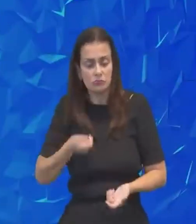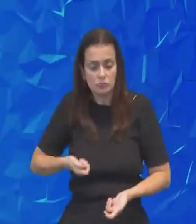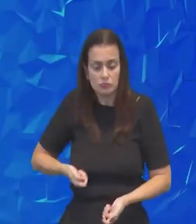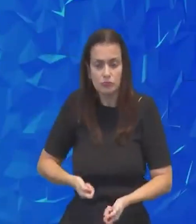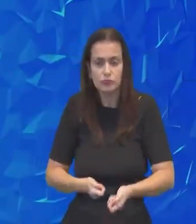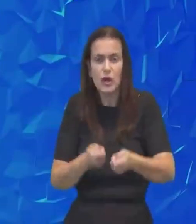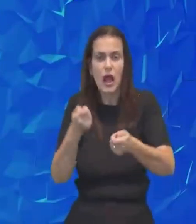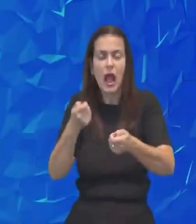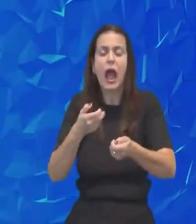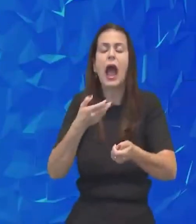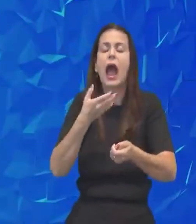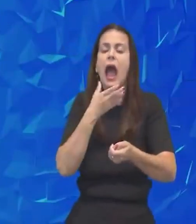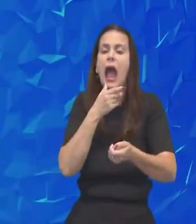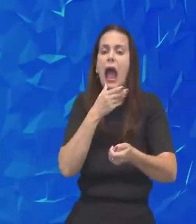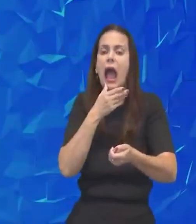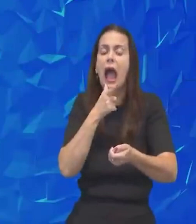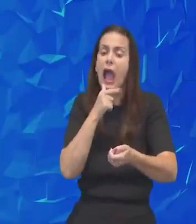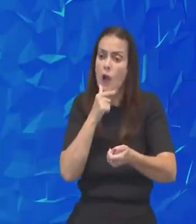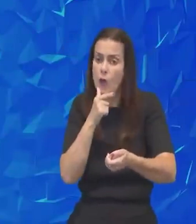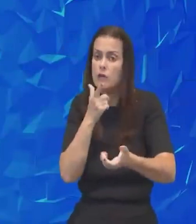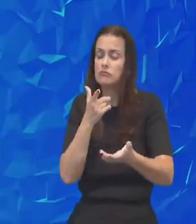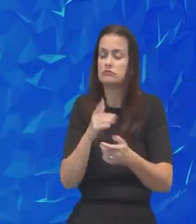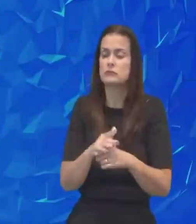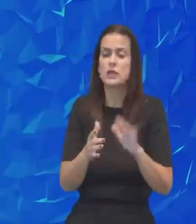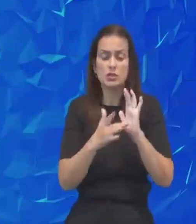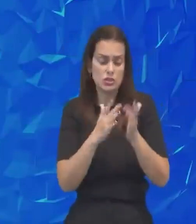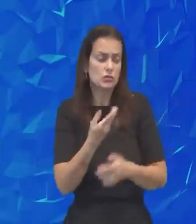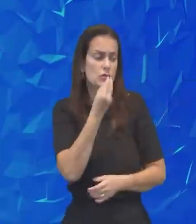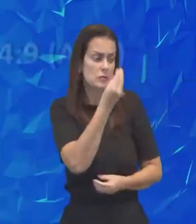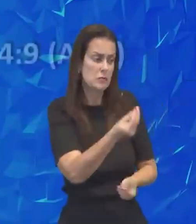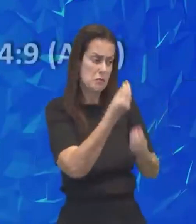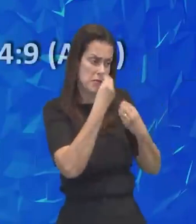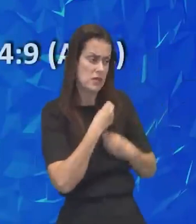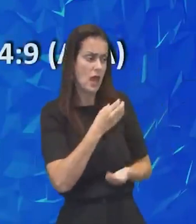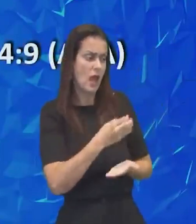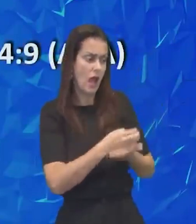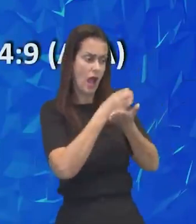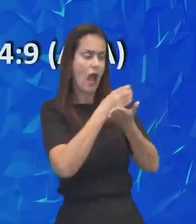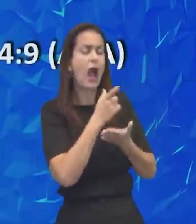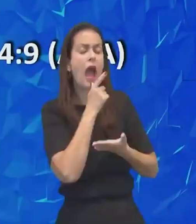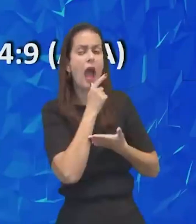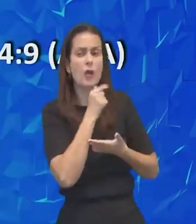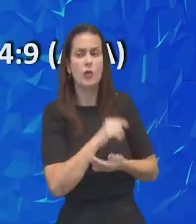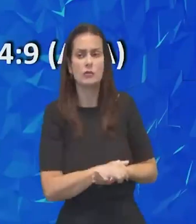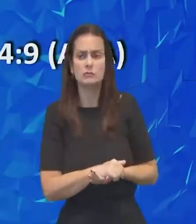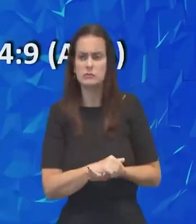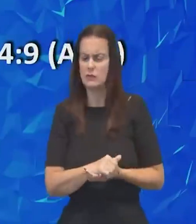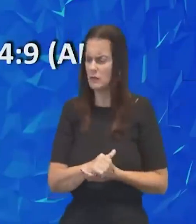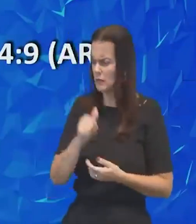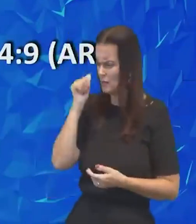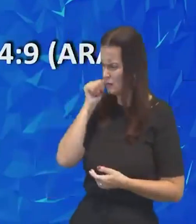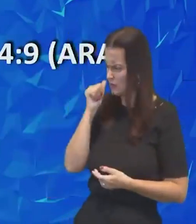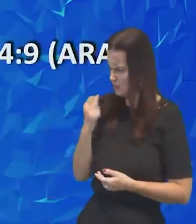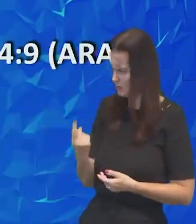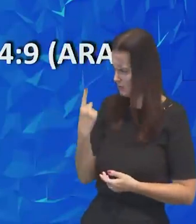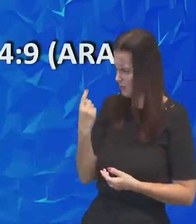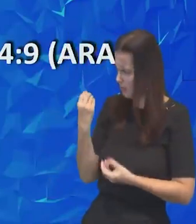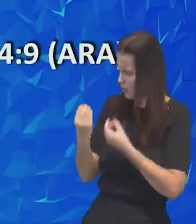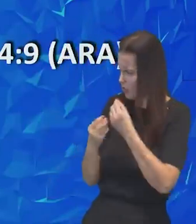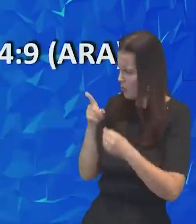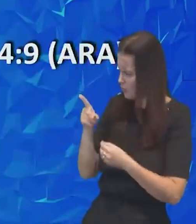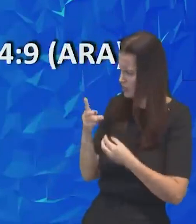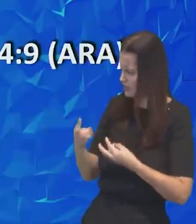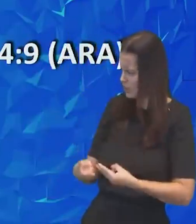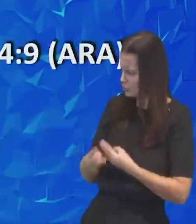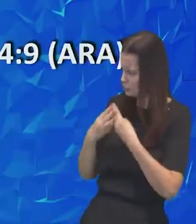beber, pois seus discípulos tinham ido à cidade comprar comida. Disse-lhe então a mulher samaritana: como sendo tu